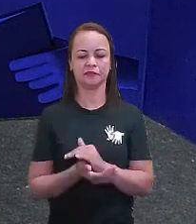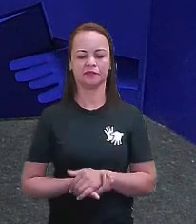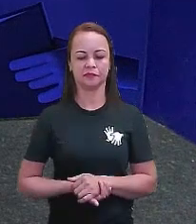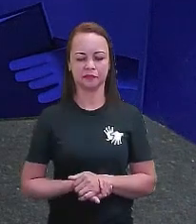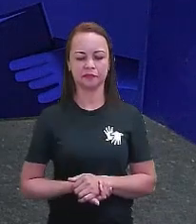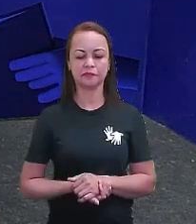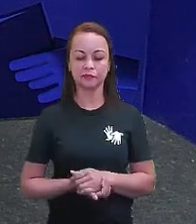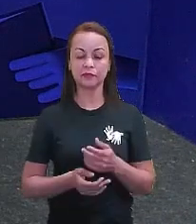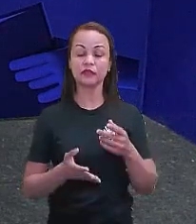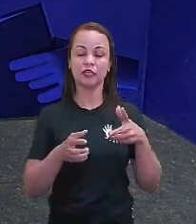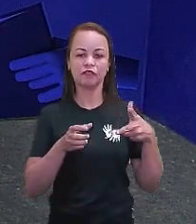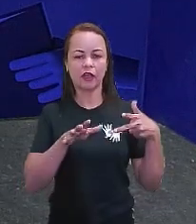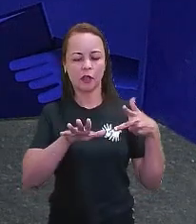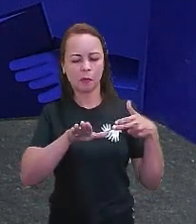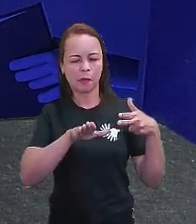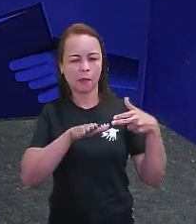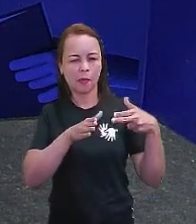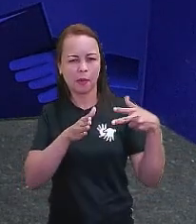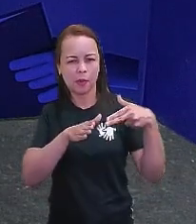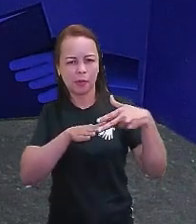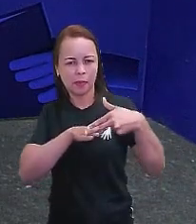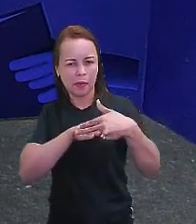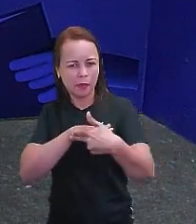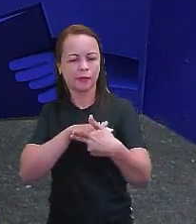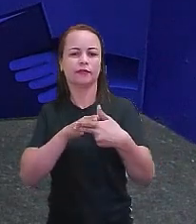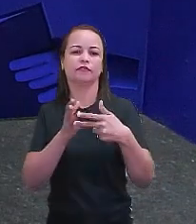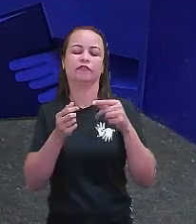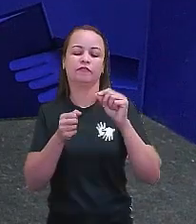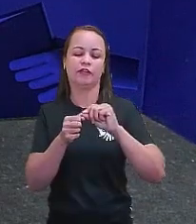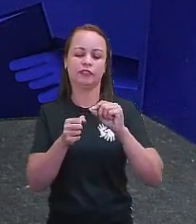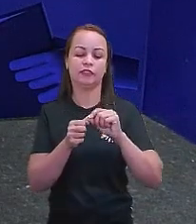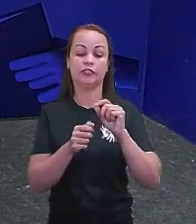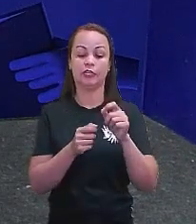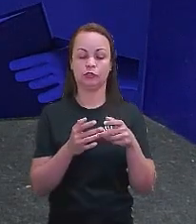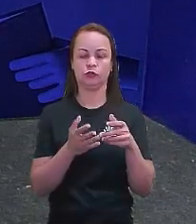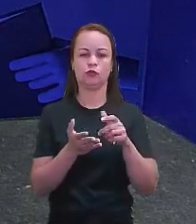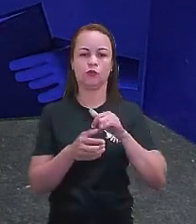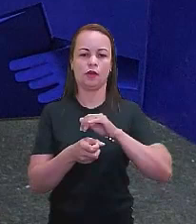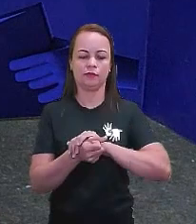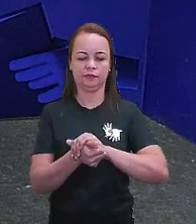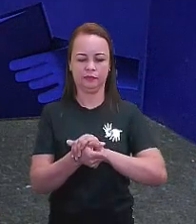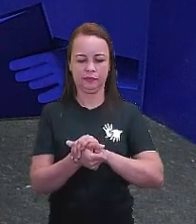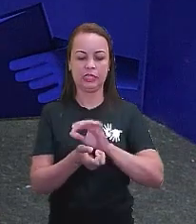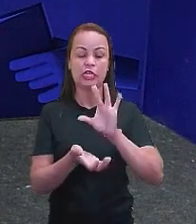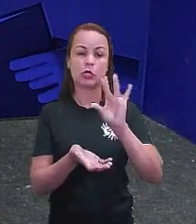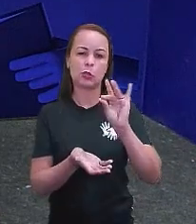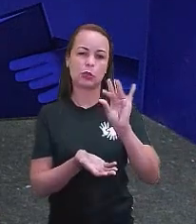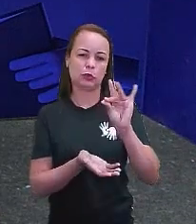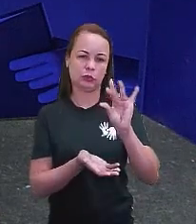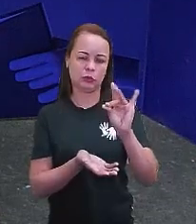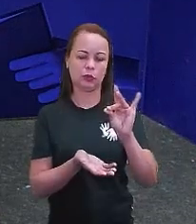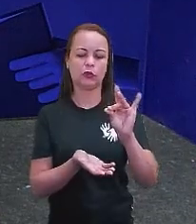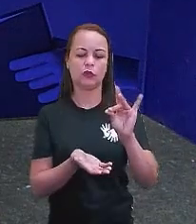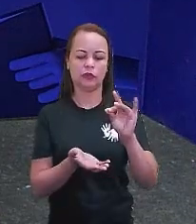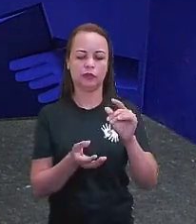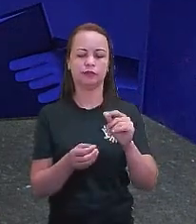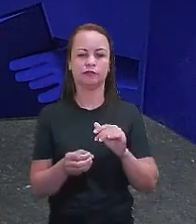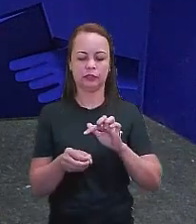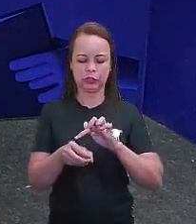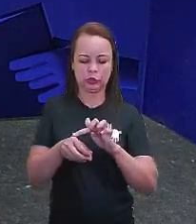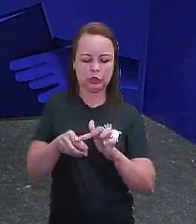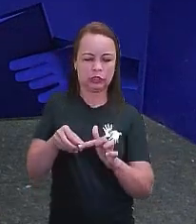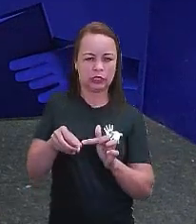vai recortar fazendo a tartaruga. E aqui a gente cola, a tartaruga cola